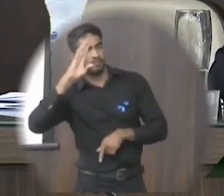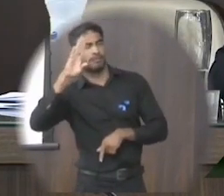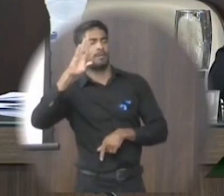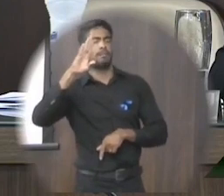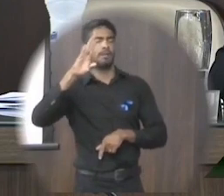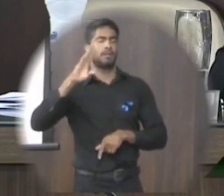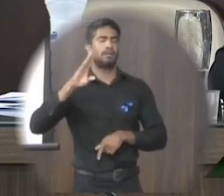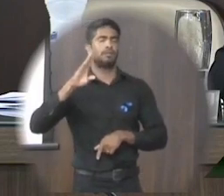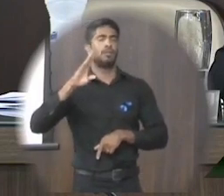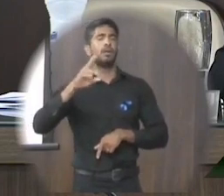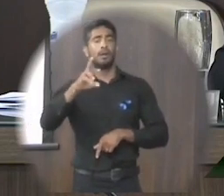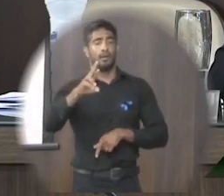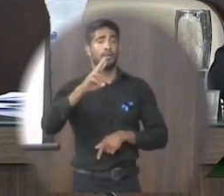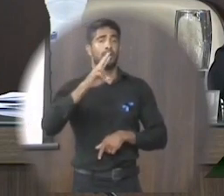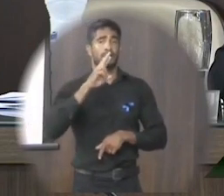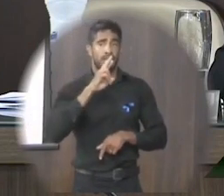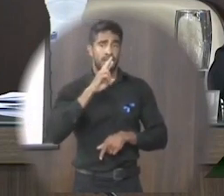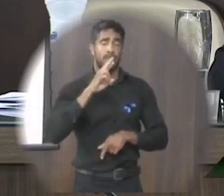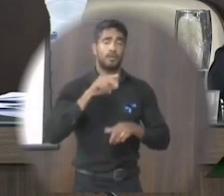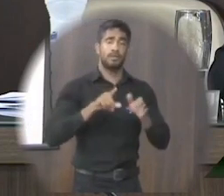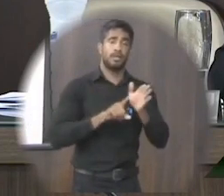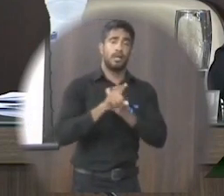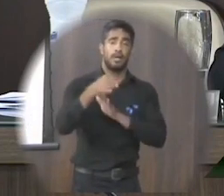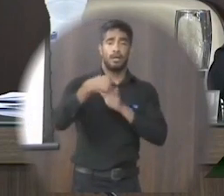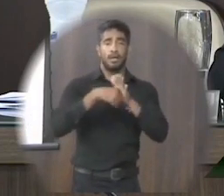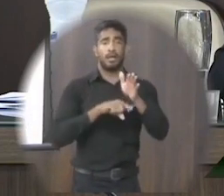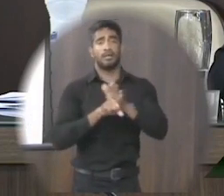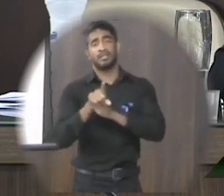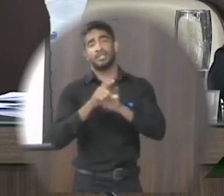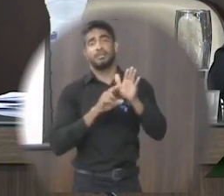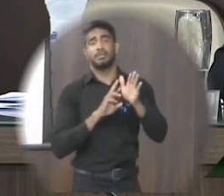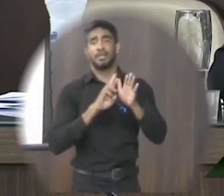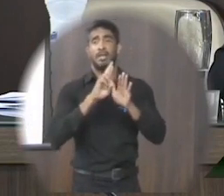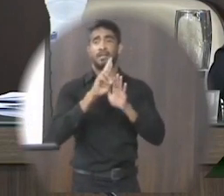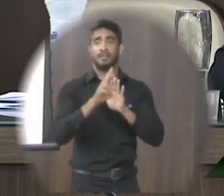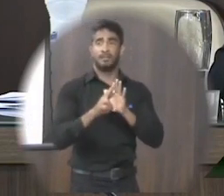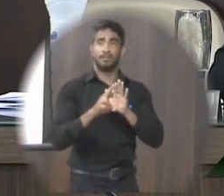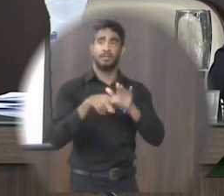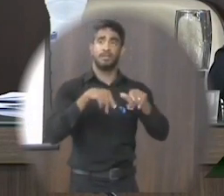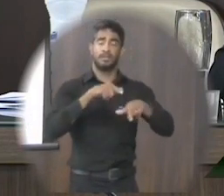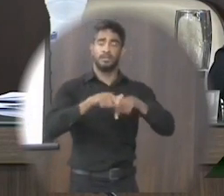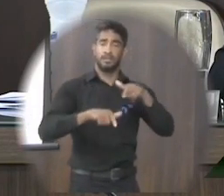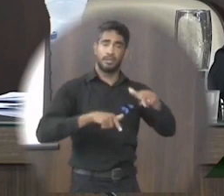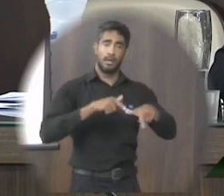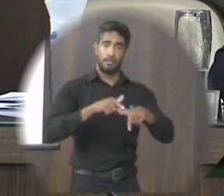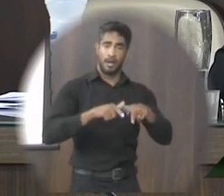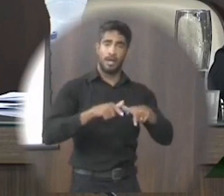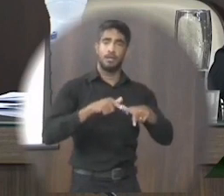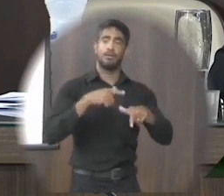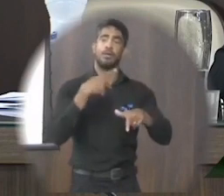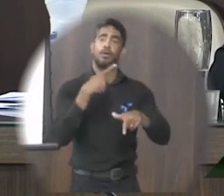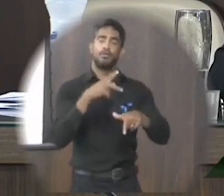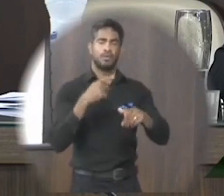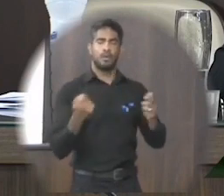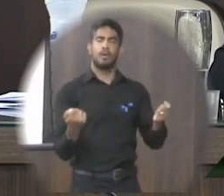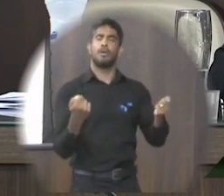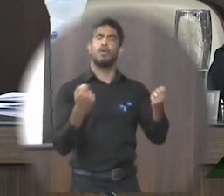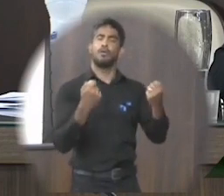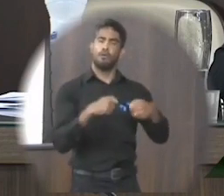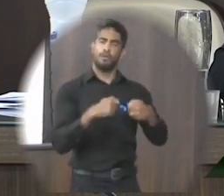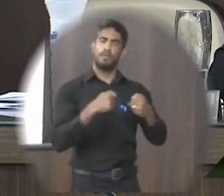objetividade nas respostas aos questionamentos referente à mencionada operação denota o seu grau de competência